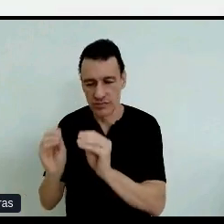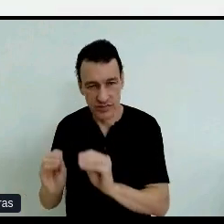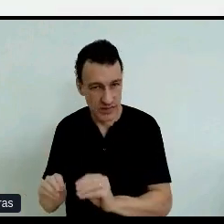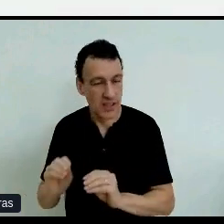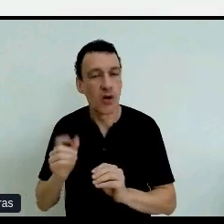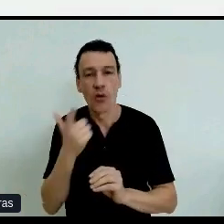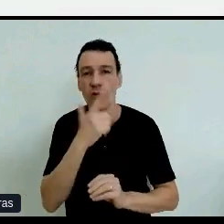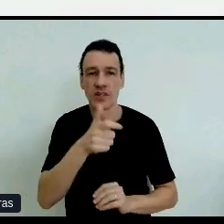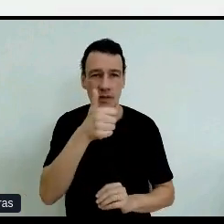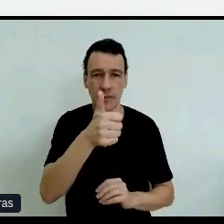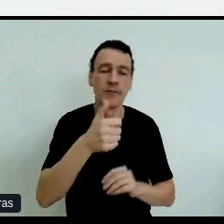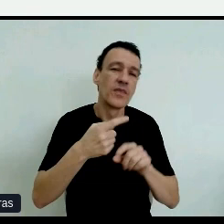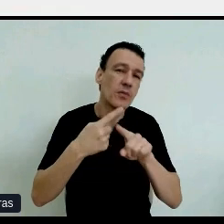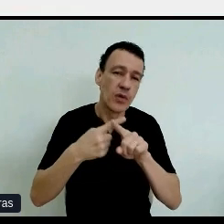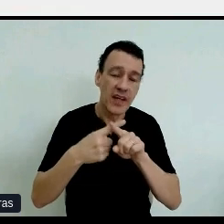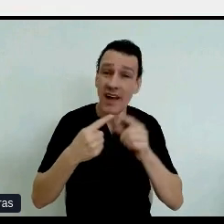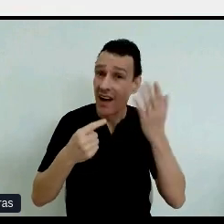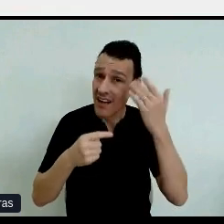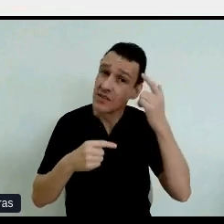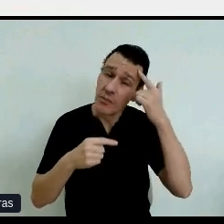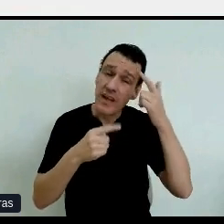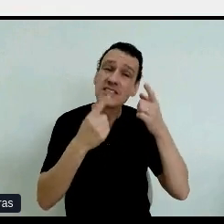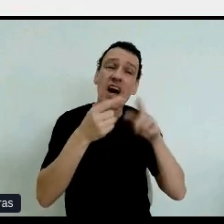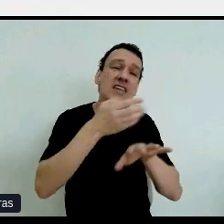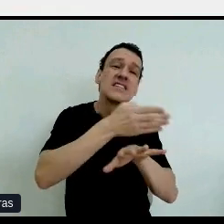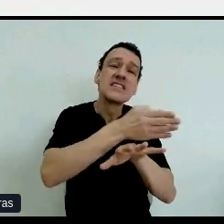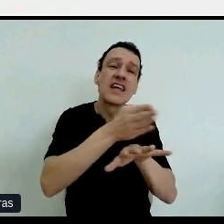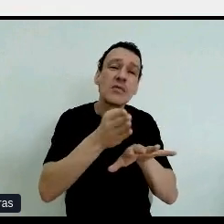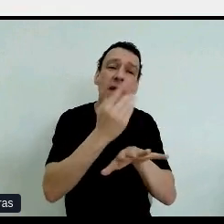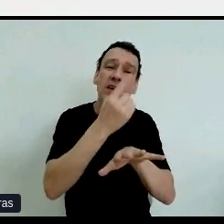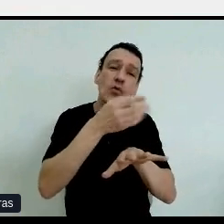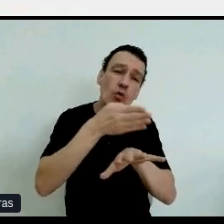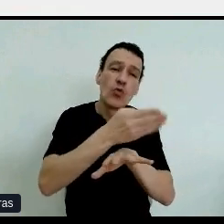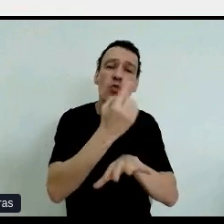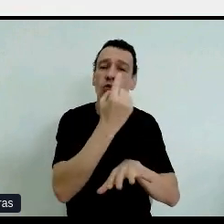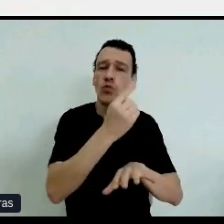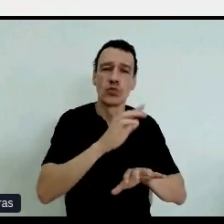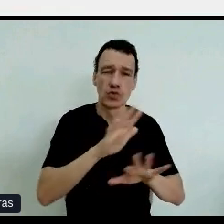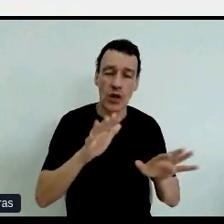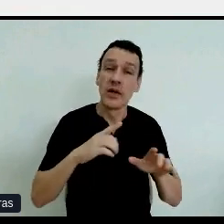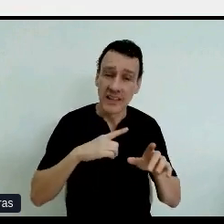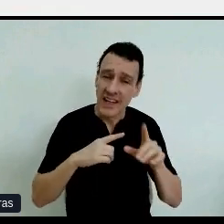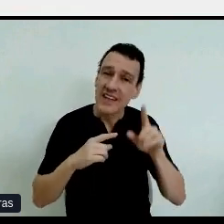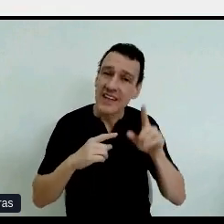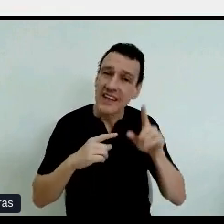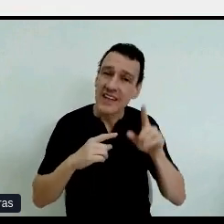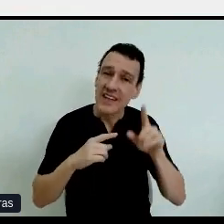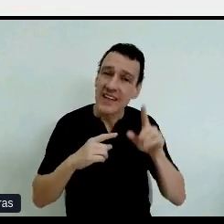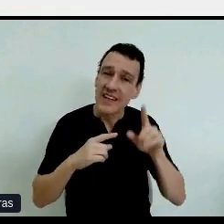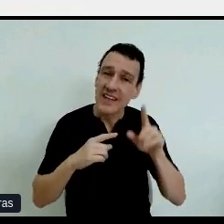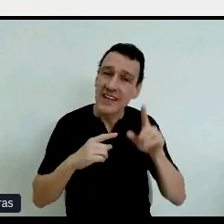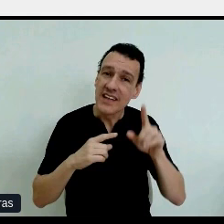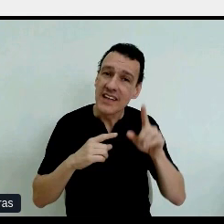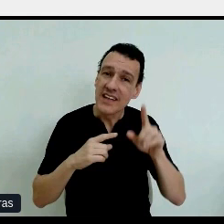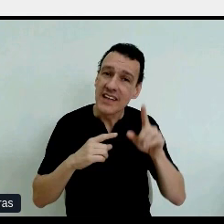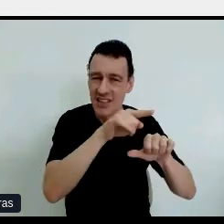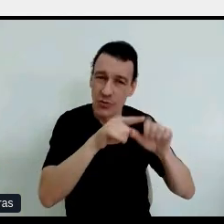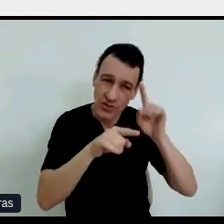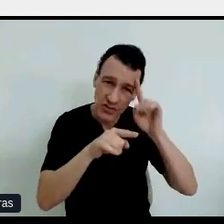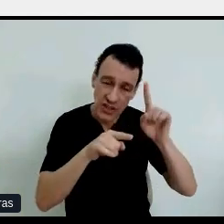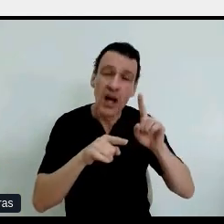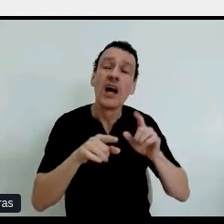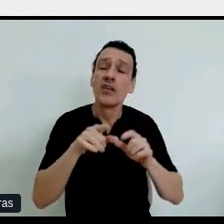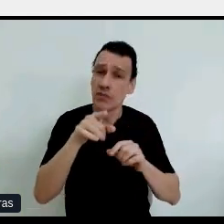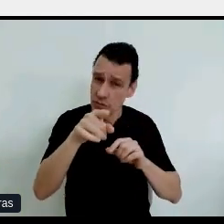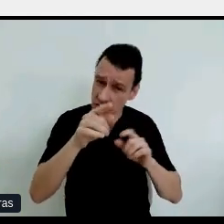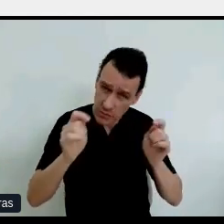inicialmente tinha sido feito para um segmento, e tenho umas datas ali nesse arquivo de atualização, para que vocês possam fazer a atualização desse